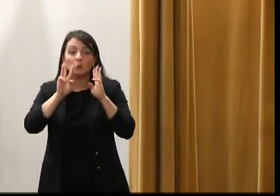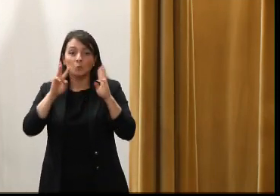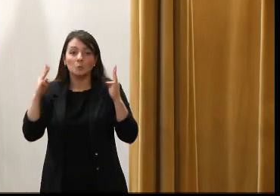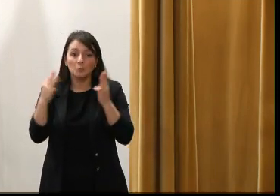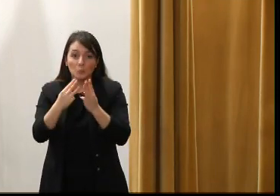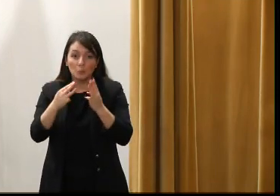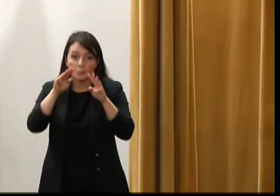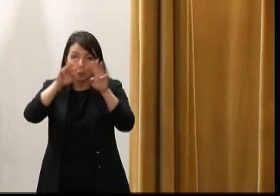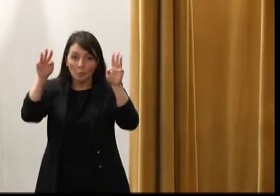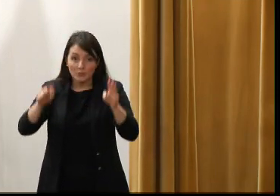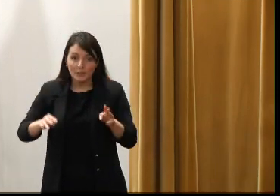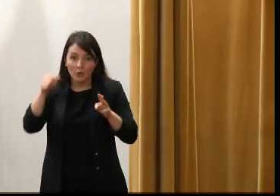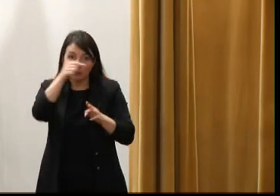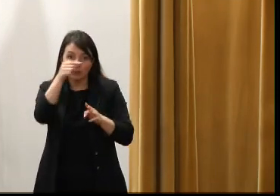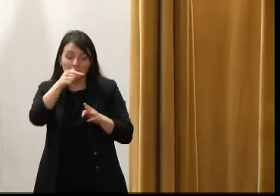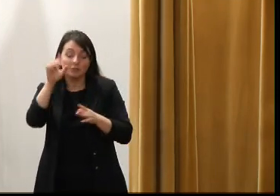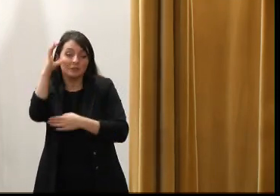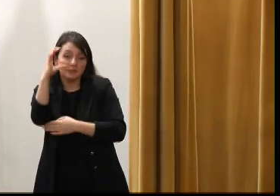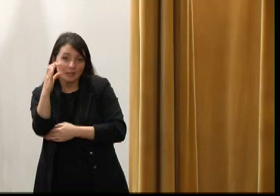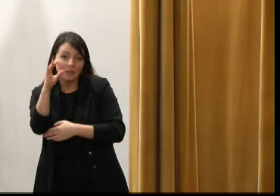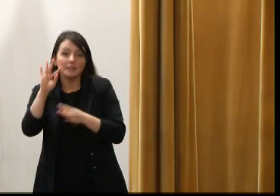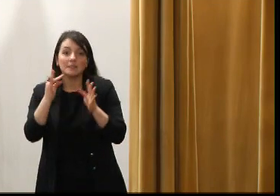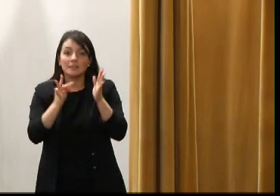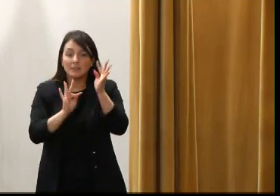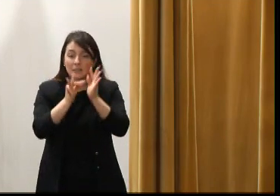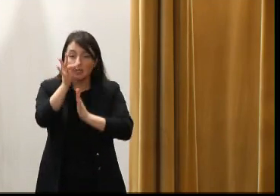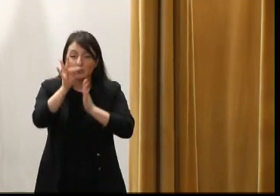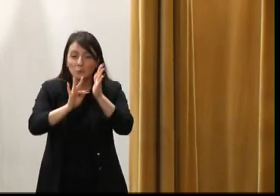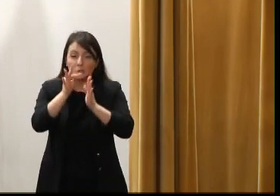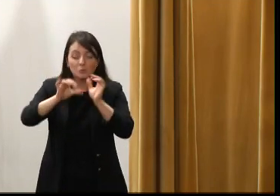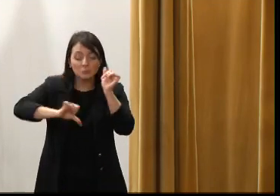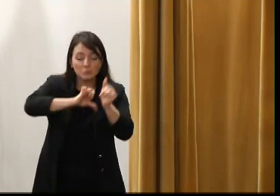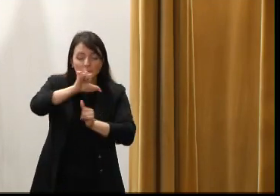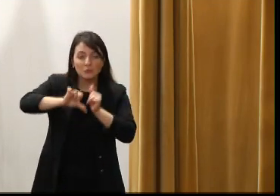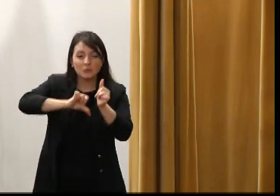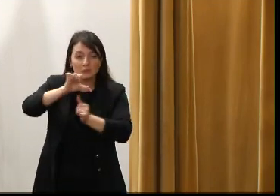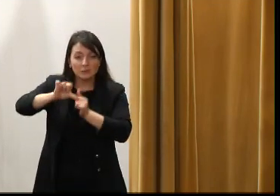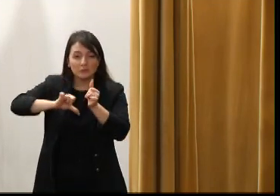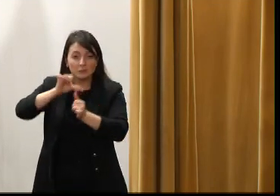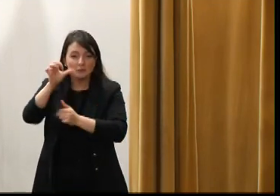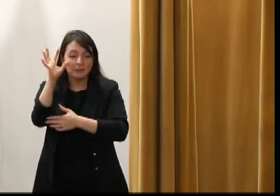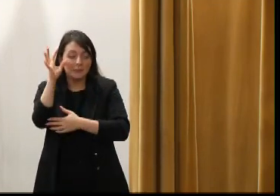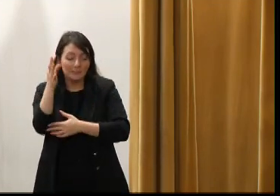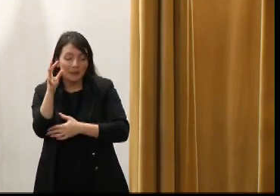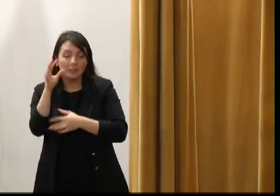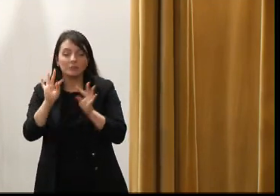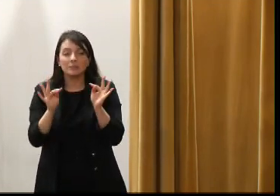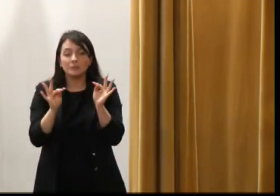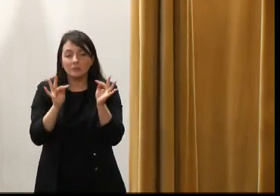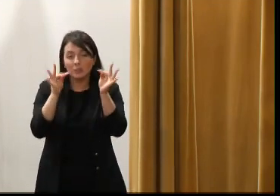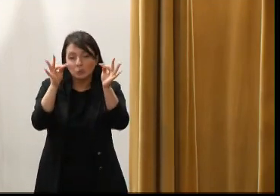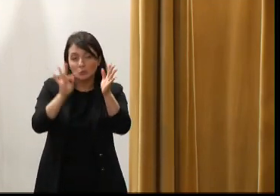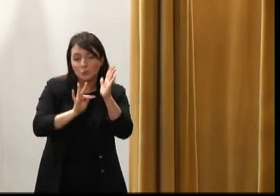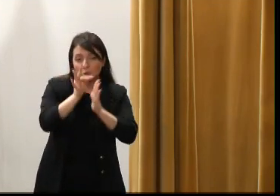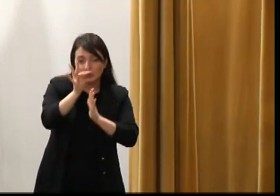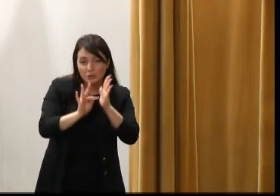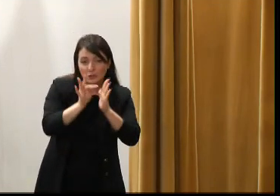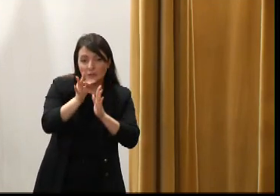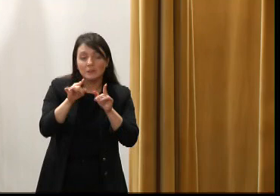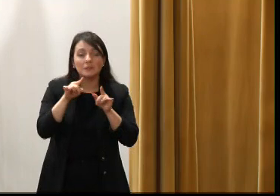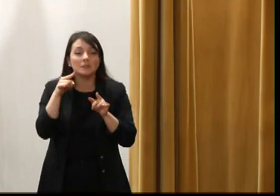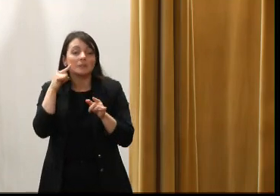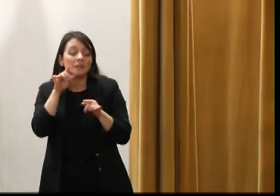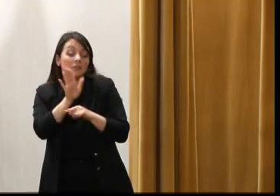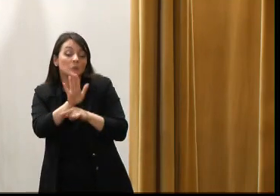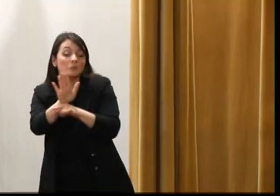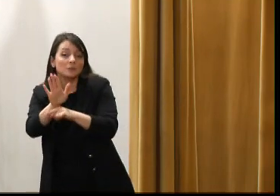aberta a visitação à exposição Mudanças Climáticas e Tecnologia, que auxilia na compreensão desse